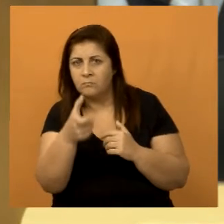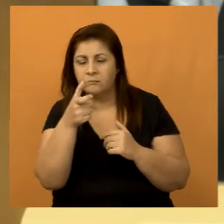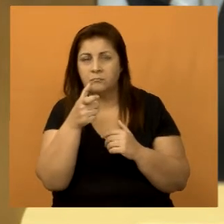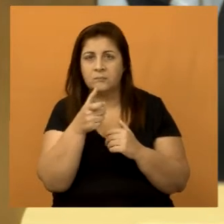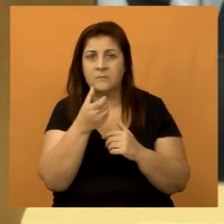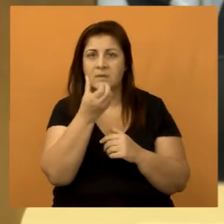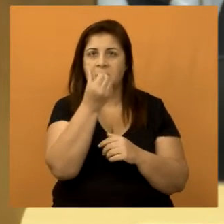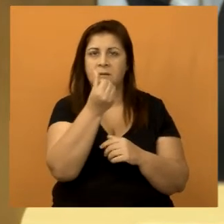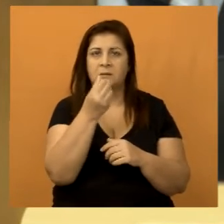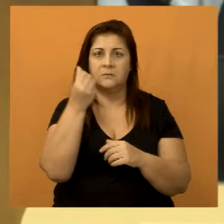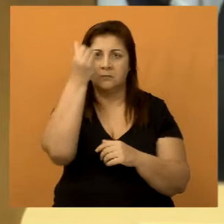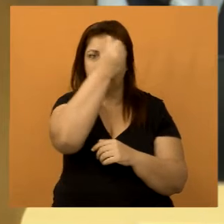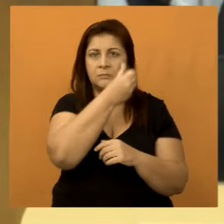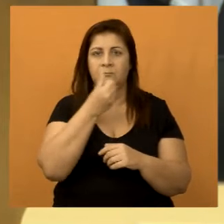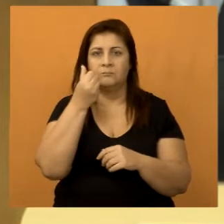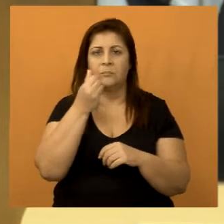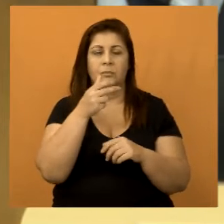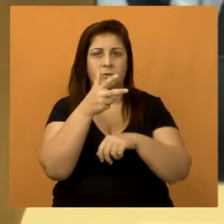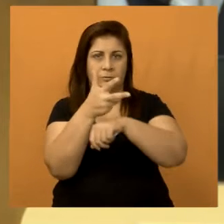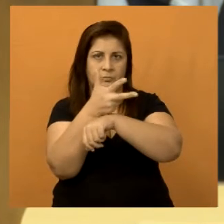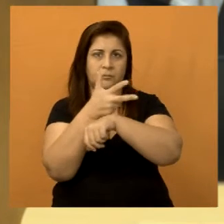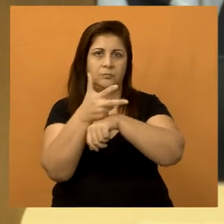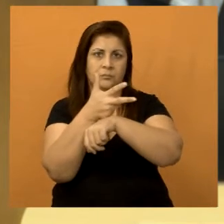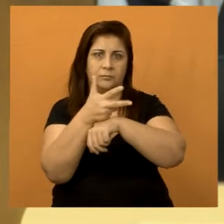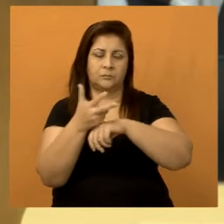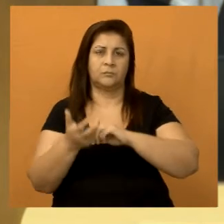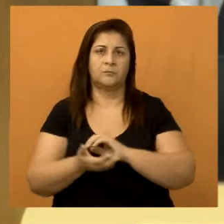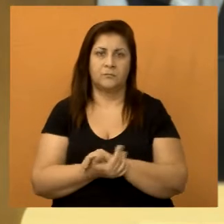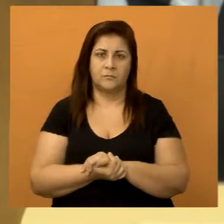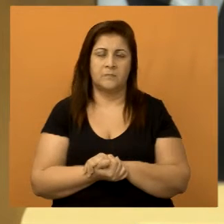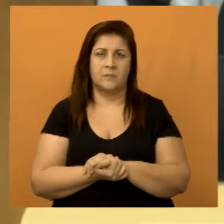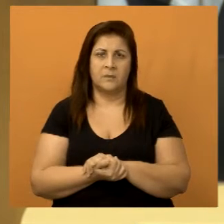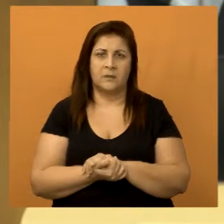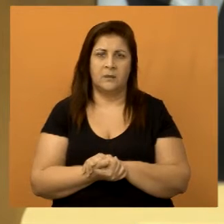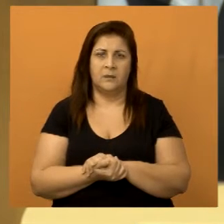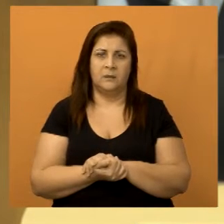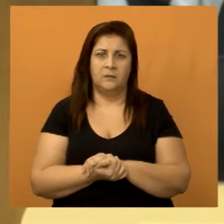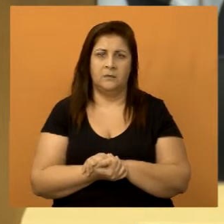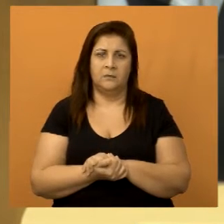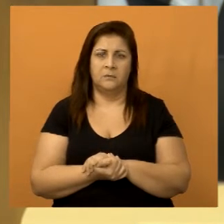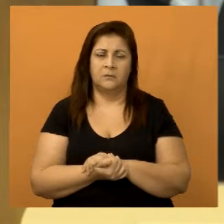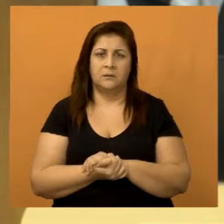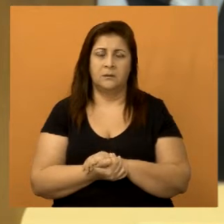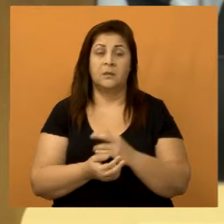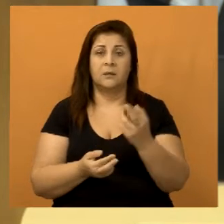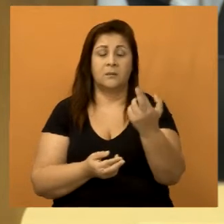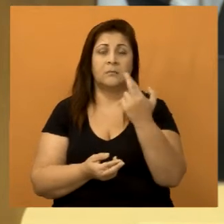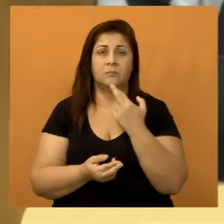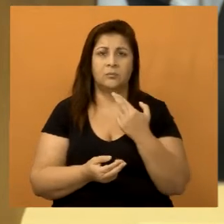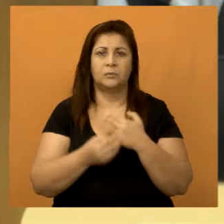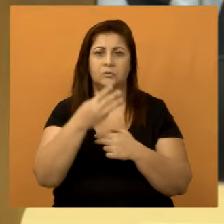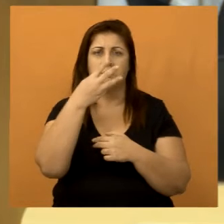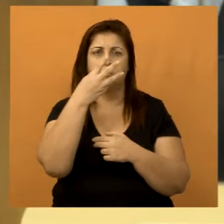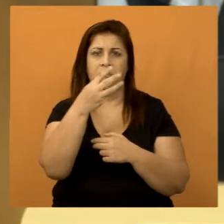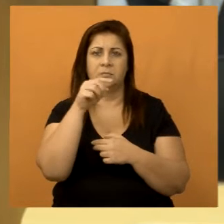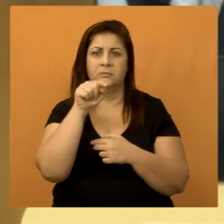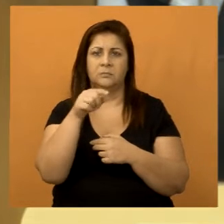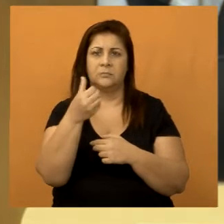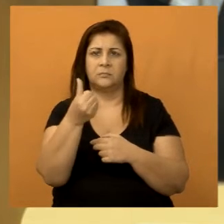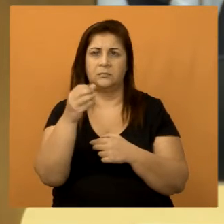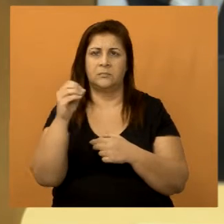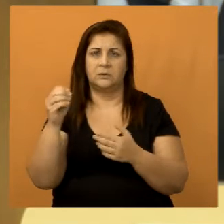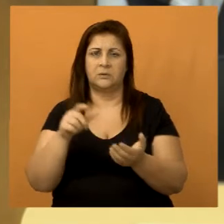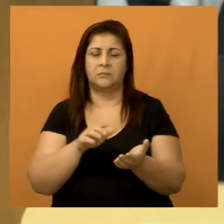6 horas de gravações de vídeo, que culminaram em relatórios com mais de